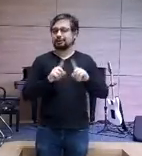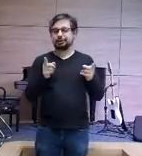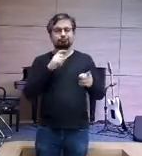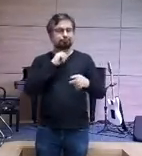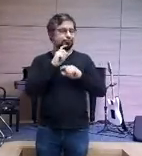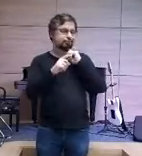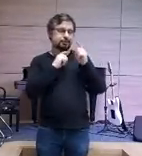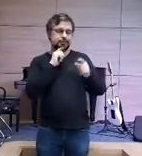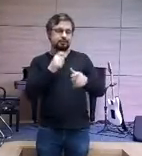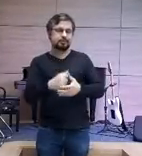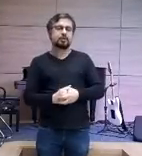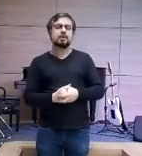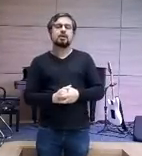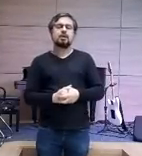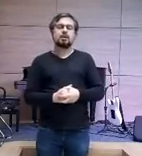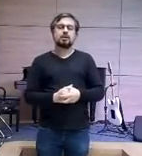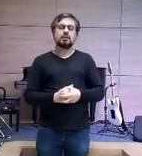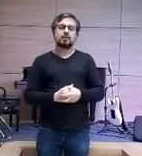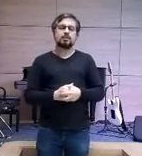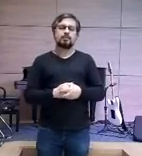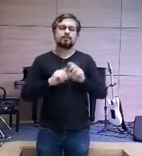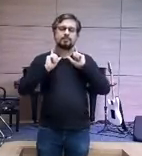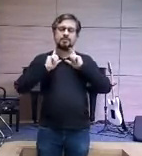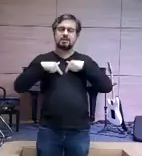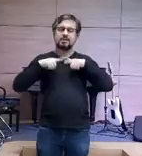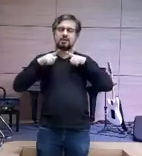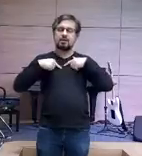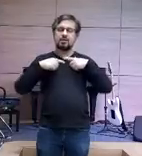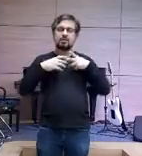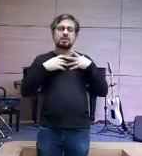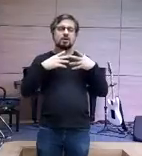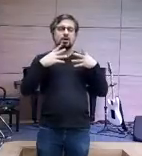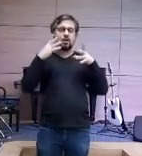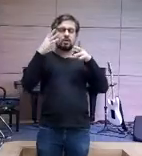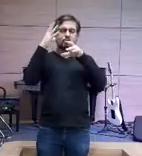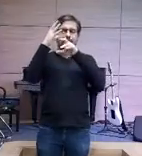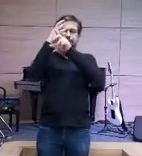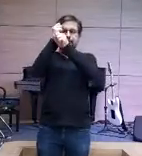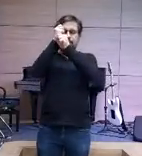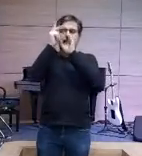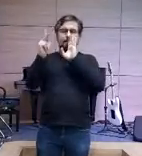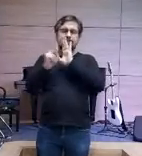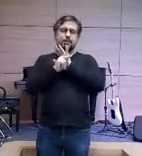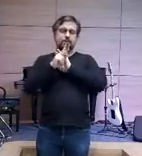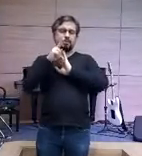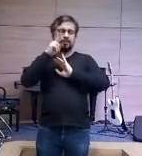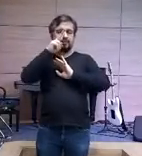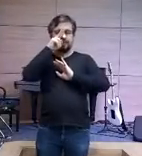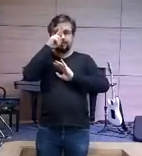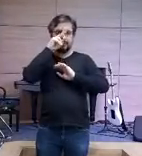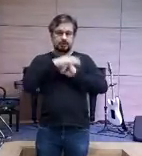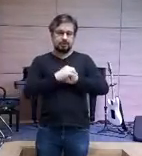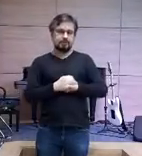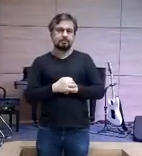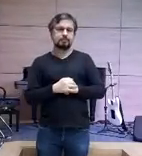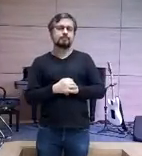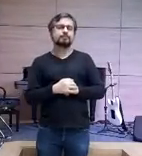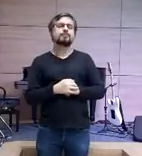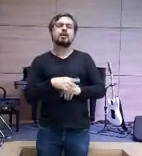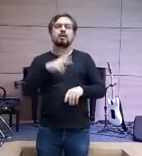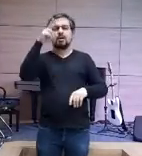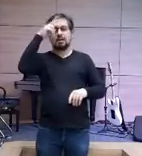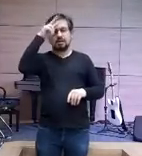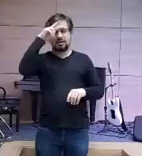ocupar colocaram toda confiança em si mesmo lembra da travessia de hoje